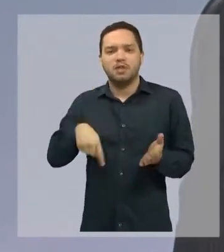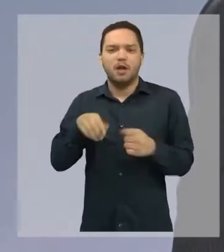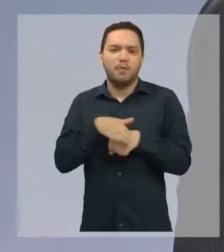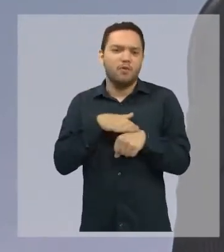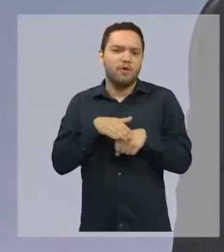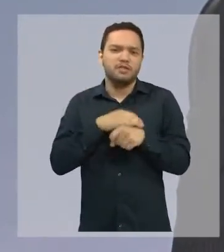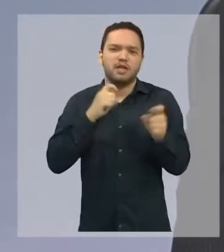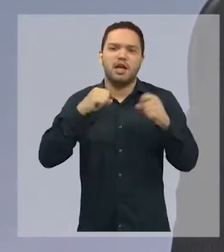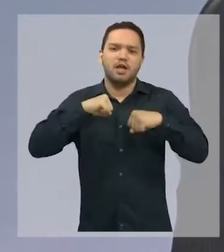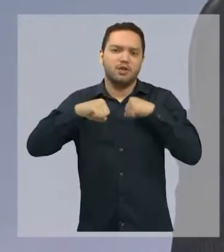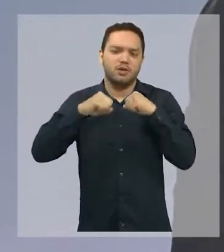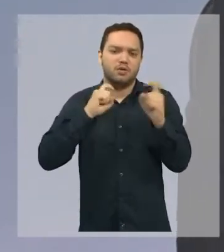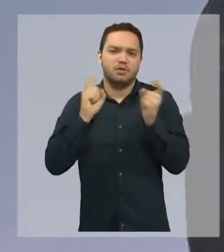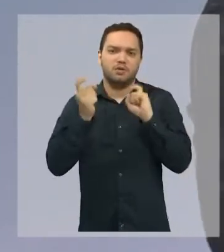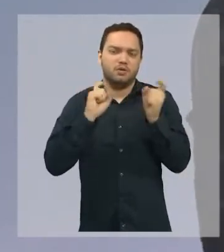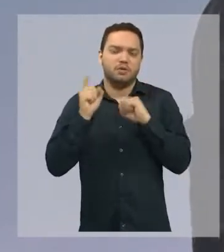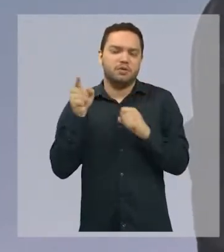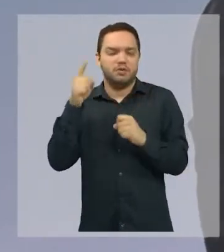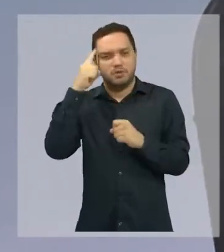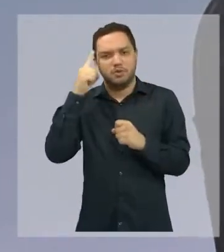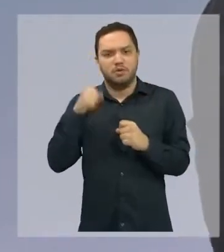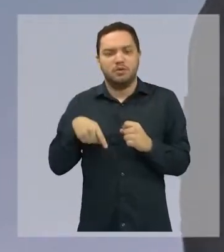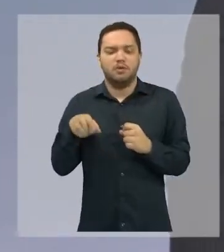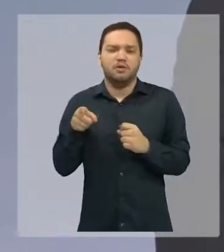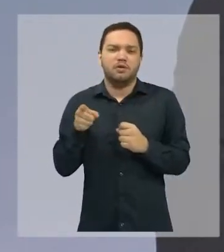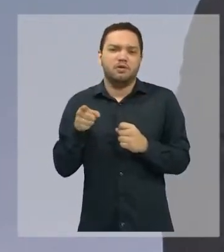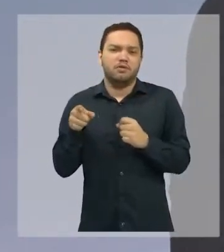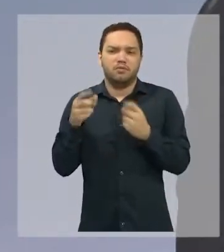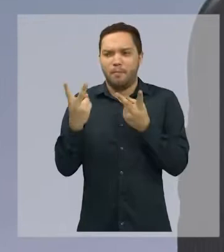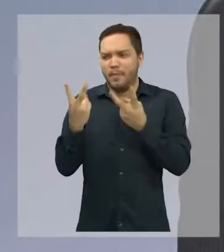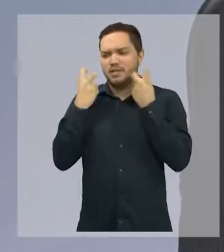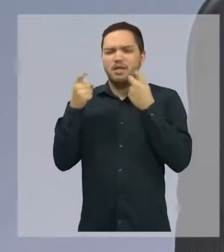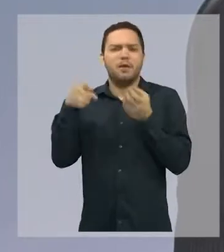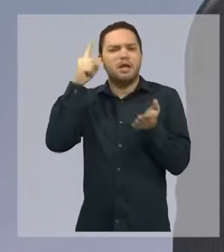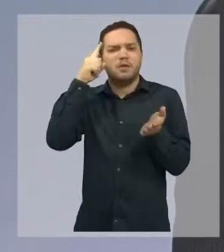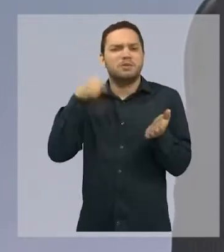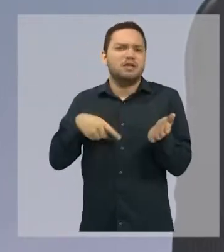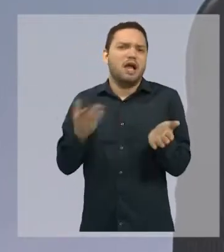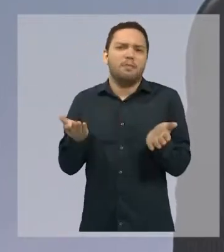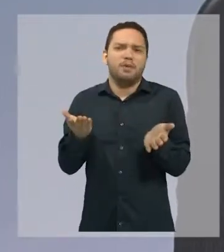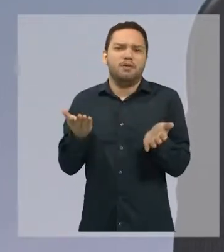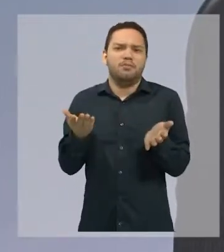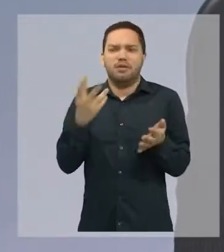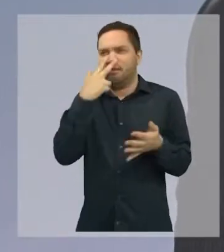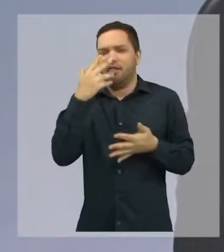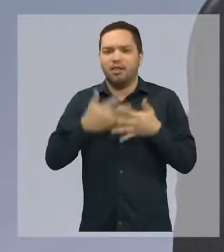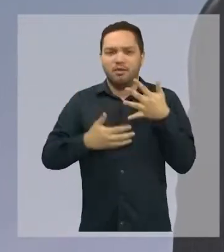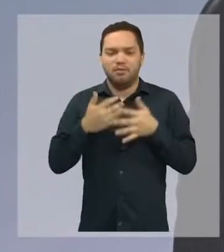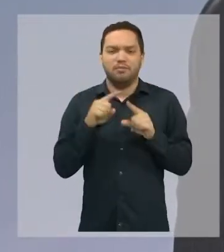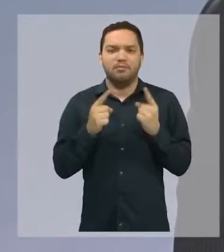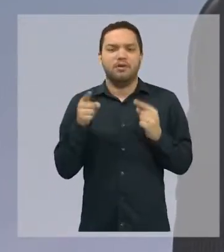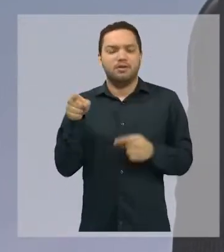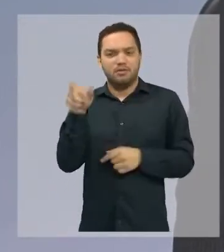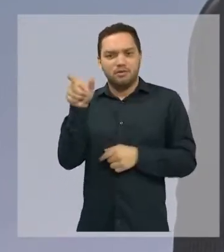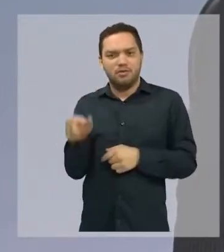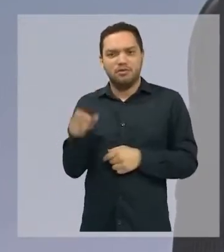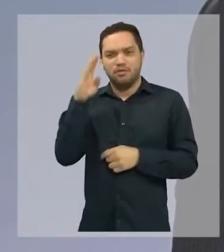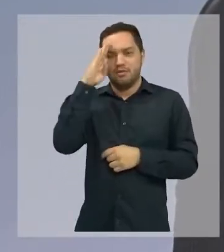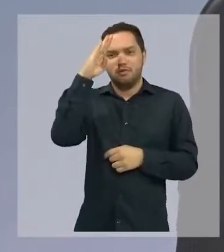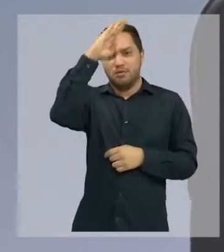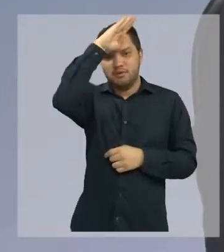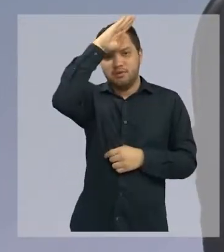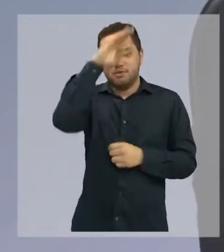com o poder executivo e legislativo é notória. Mas me parece que o Bolsonaro ele é